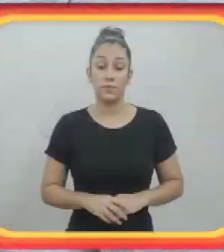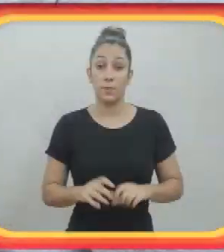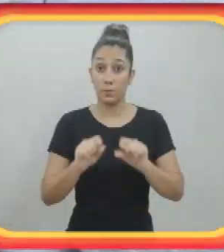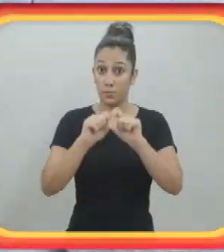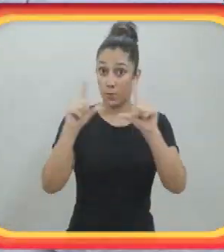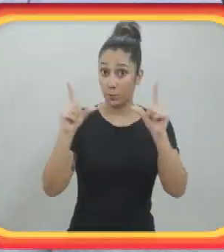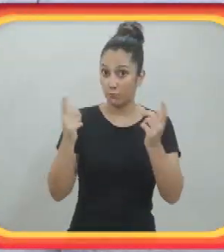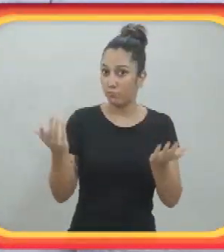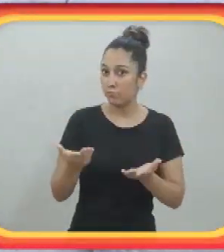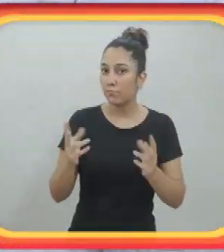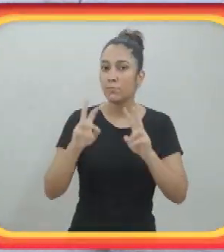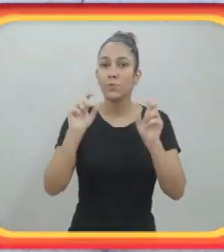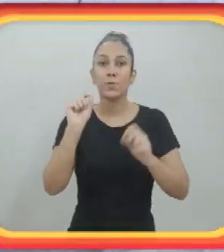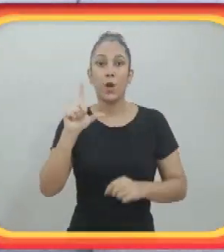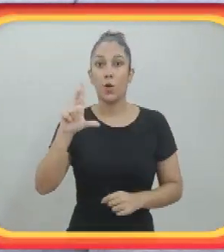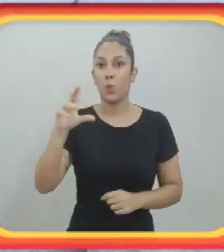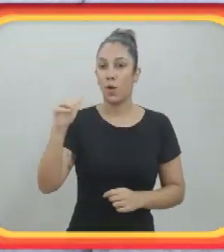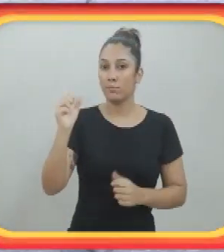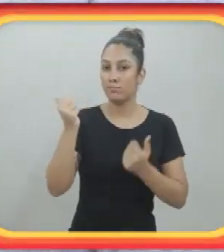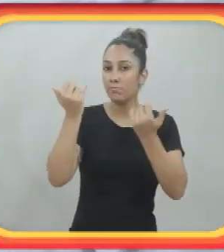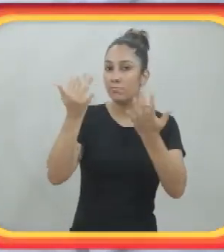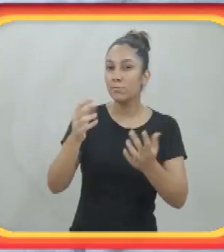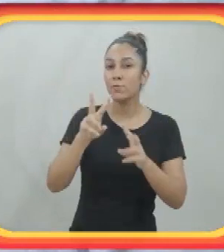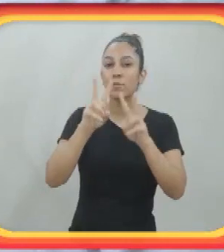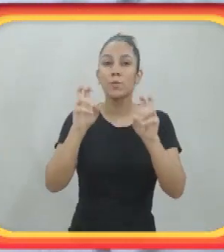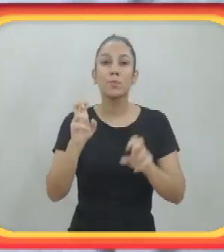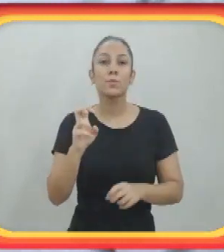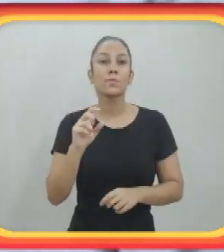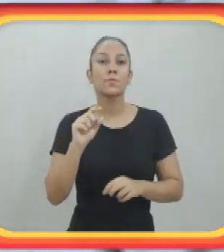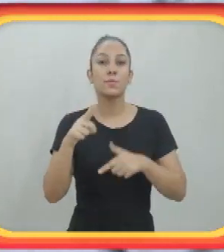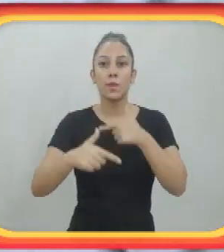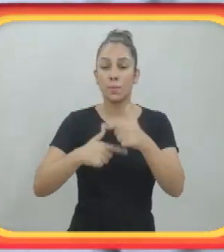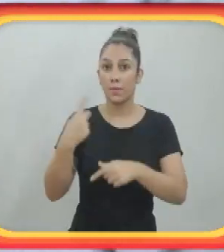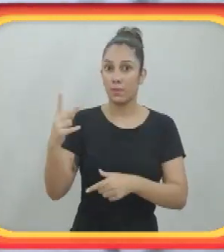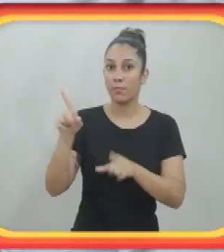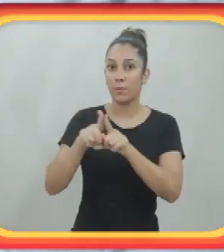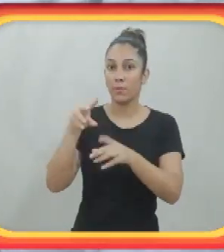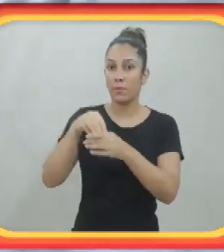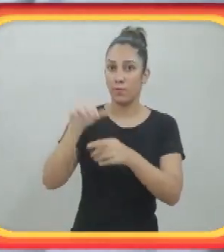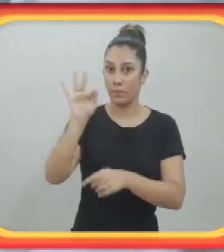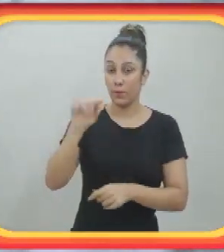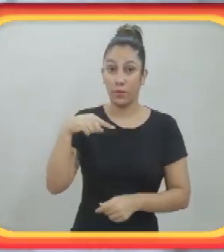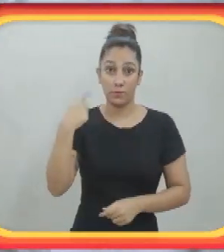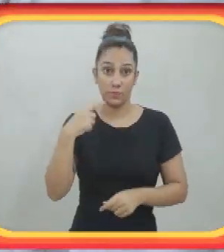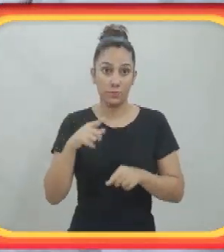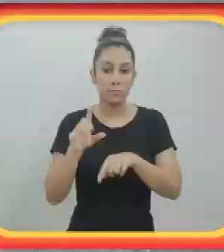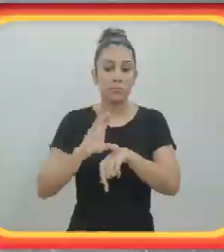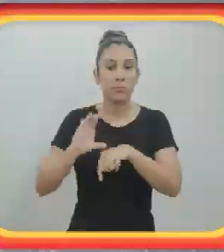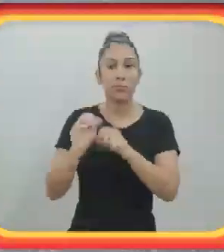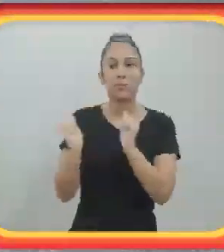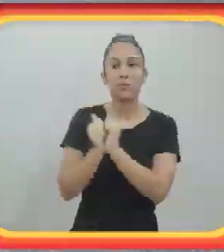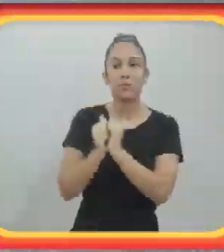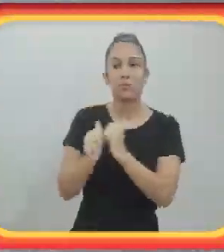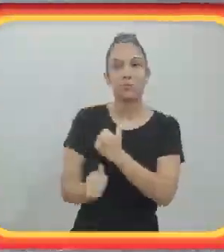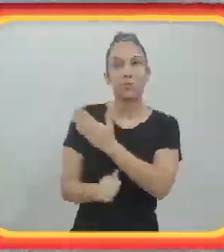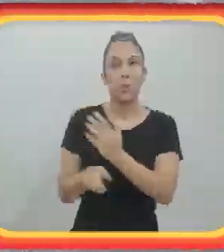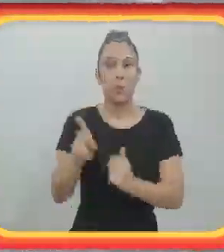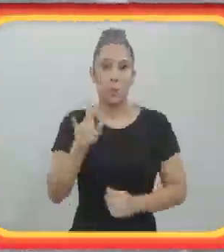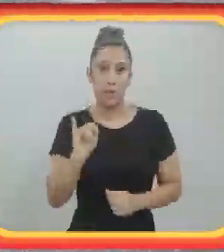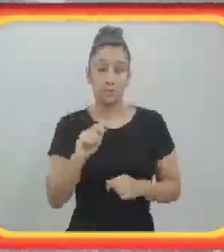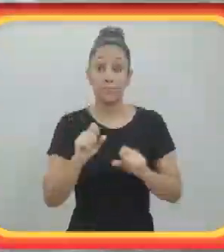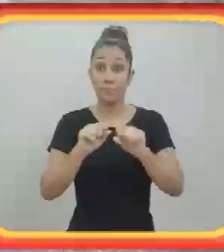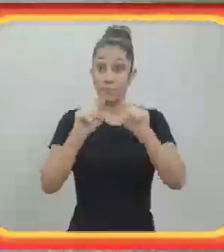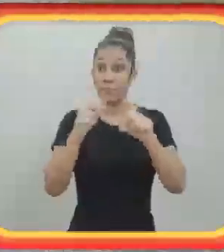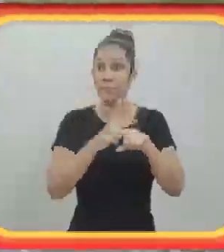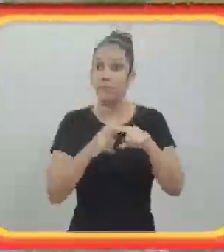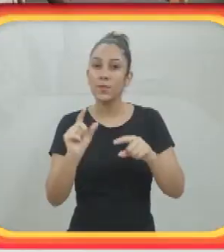No programa de hoje, Lucas conta pra gente sobre a sua trajetória na Faculdade de Direito, que cursou ao lado